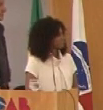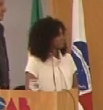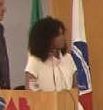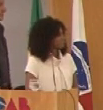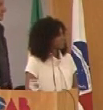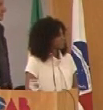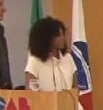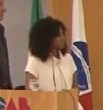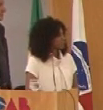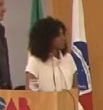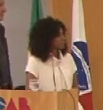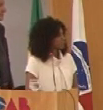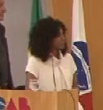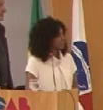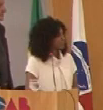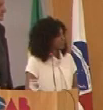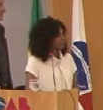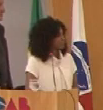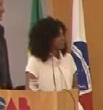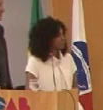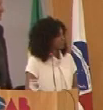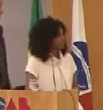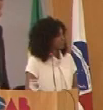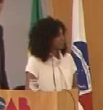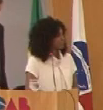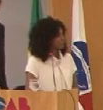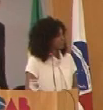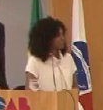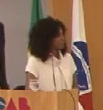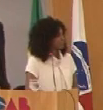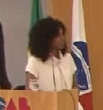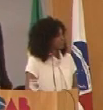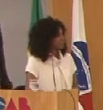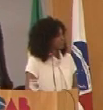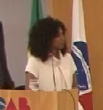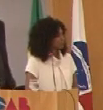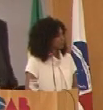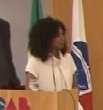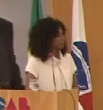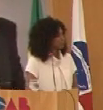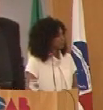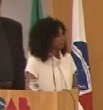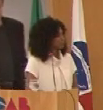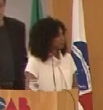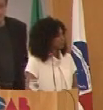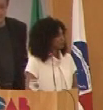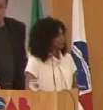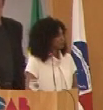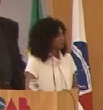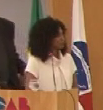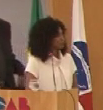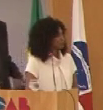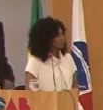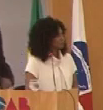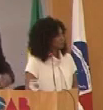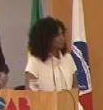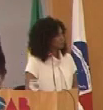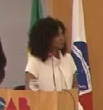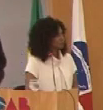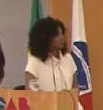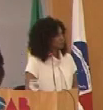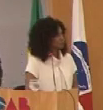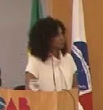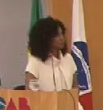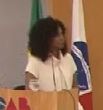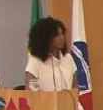são sistematicamente ameaçados, agredidos e mortos. A média por aqui é de jornalistas mortos, é de